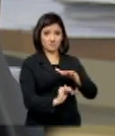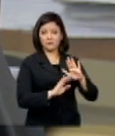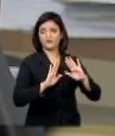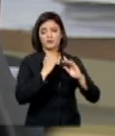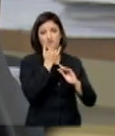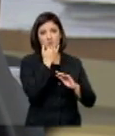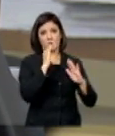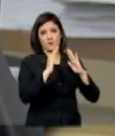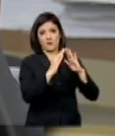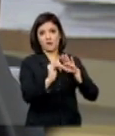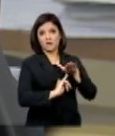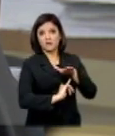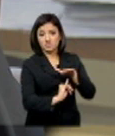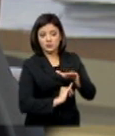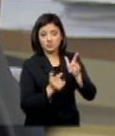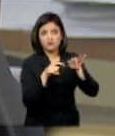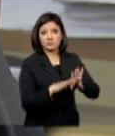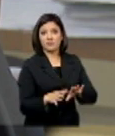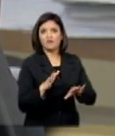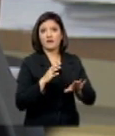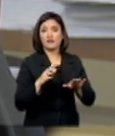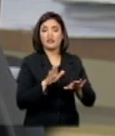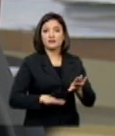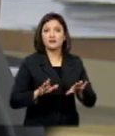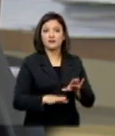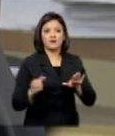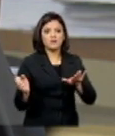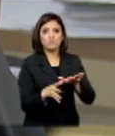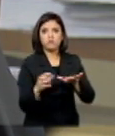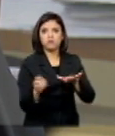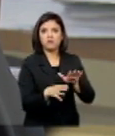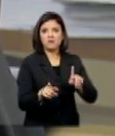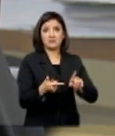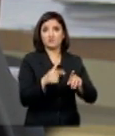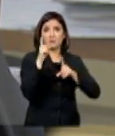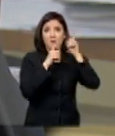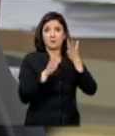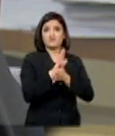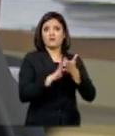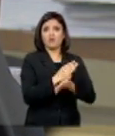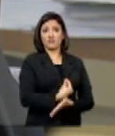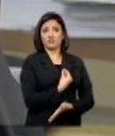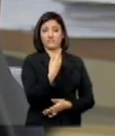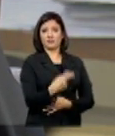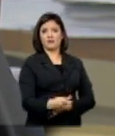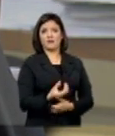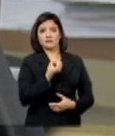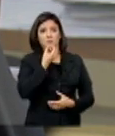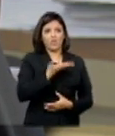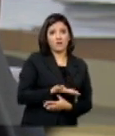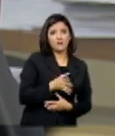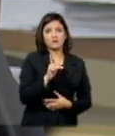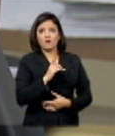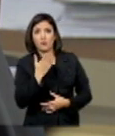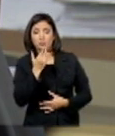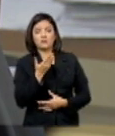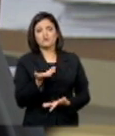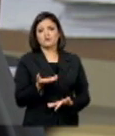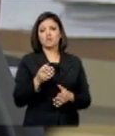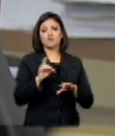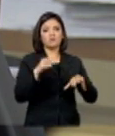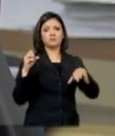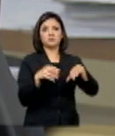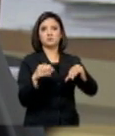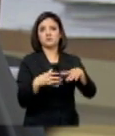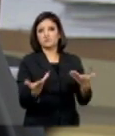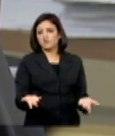preocupação com onde está desses indivíduos é importante destacar presidente que não se trata de uma iniciativa isolada do